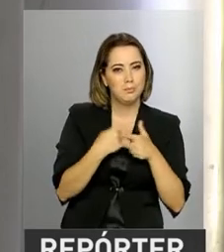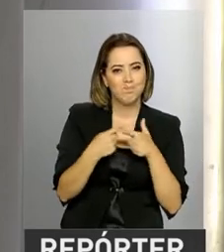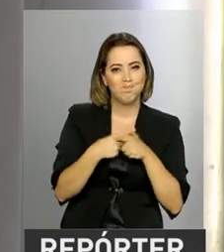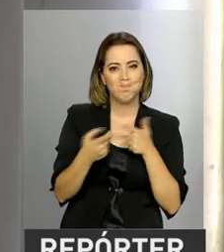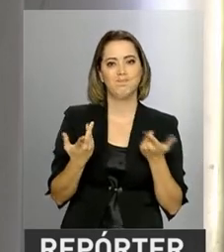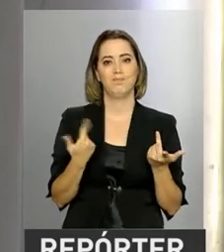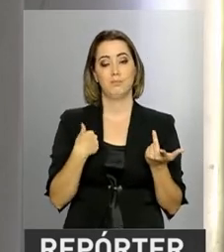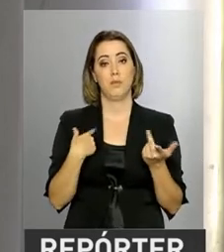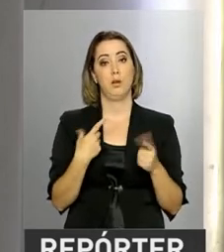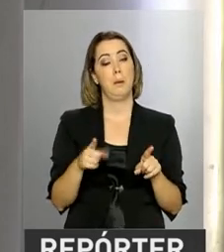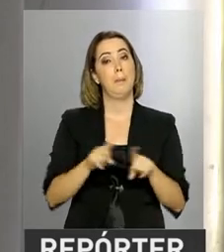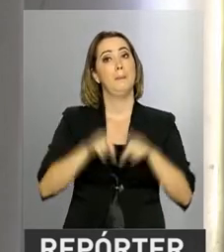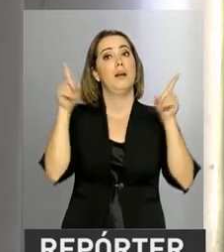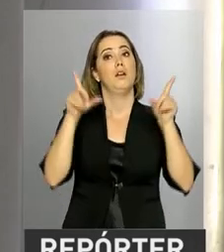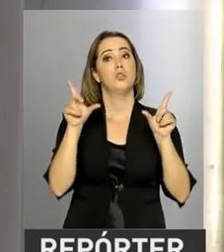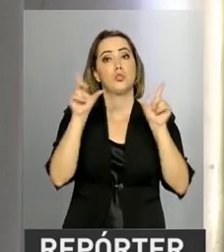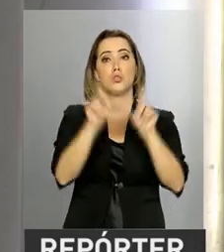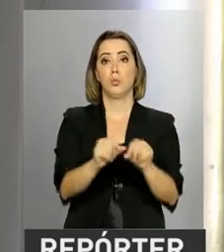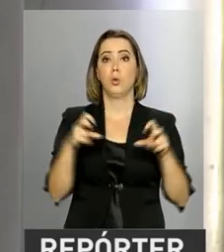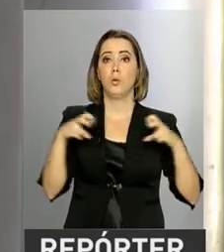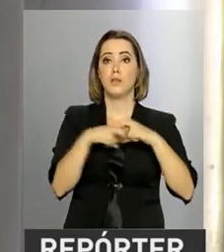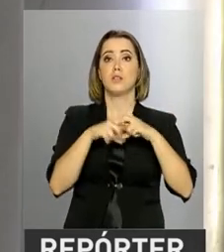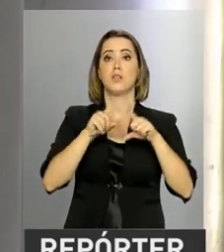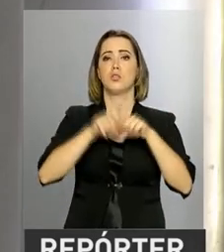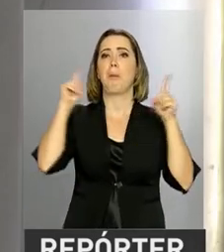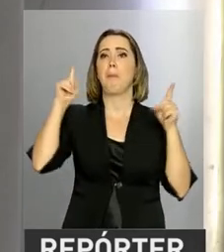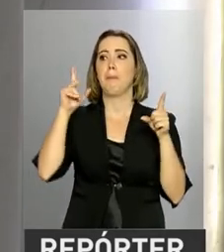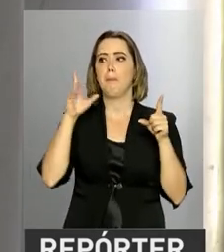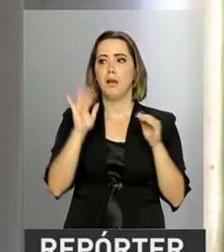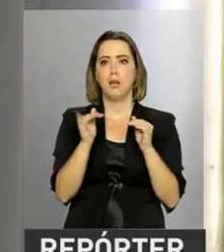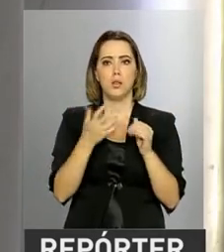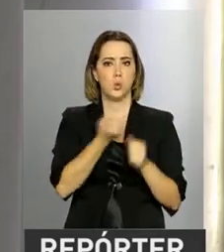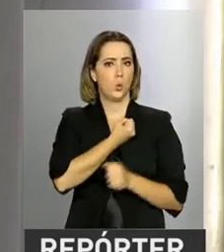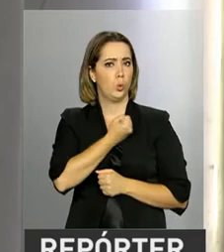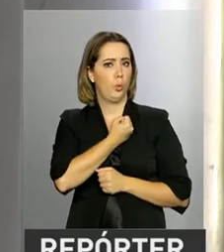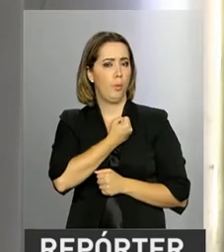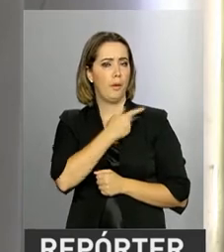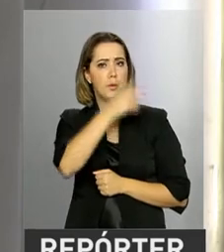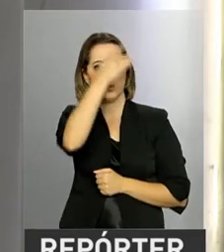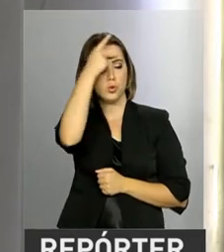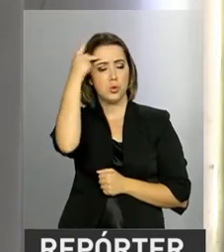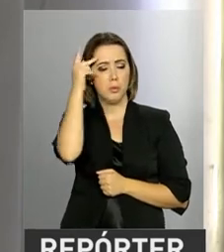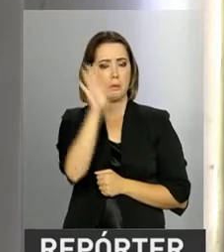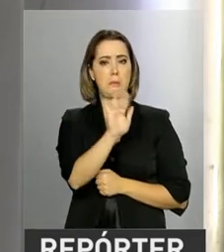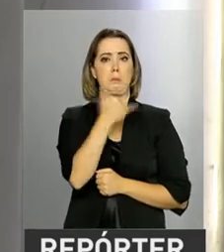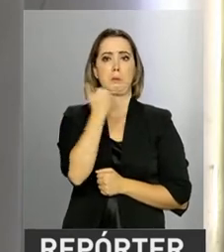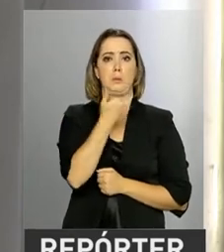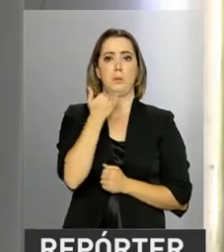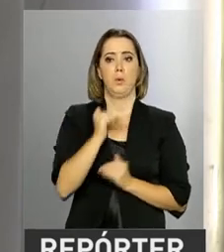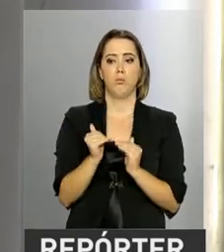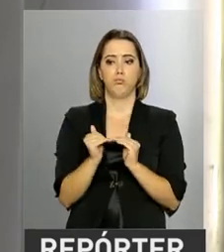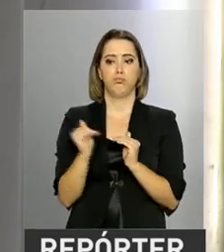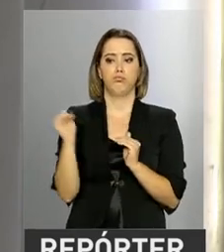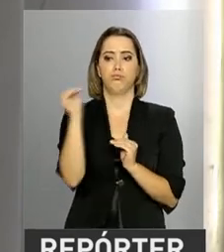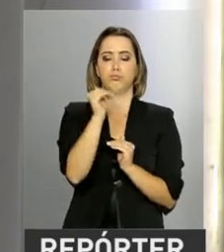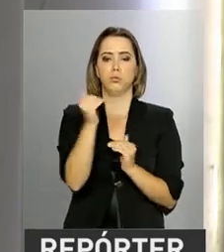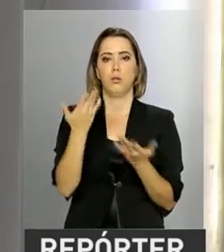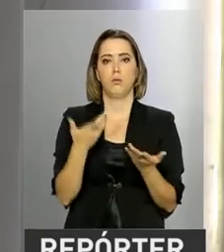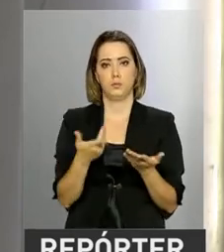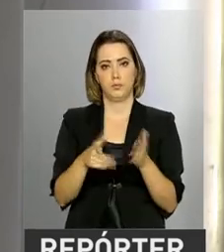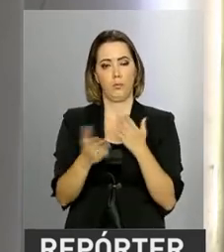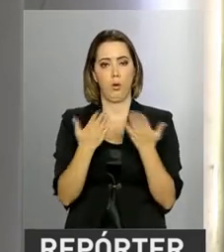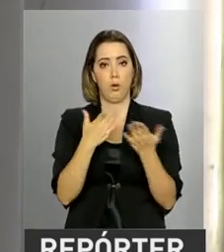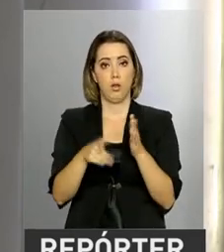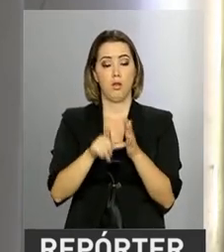acidentes aumentou o número de pessoas que morreram nas rodovias federais neste carnaval foram 140 vítimas